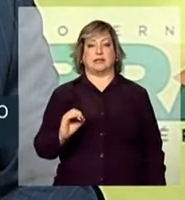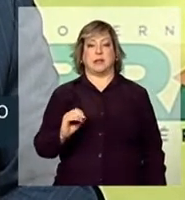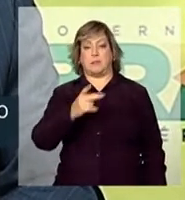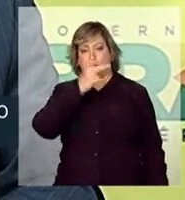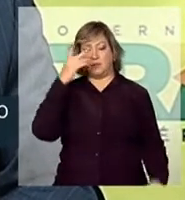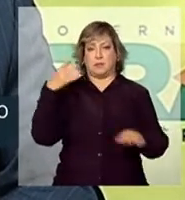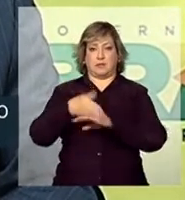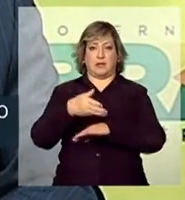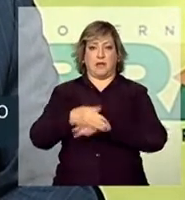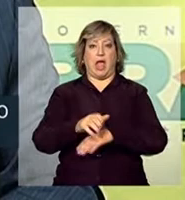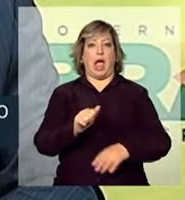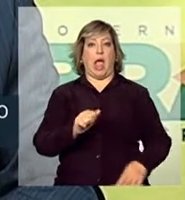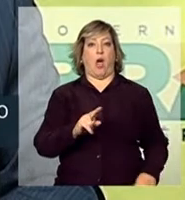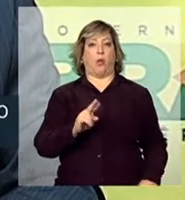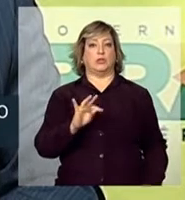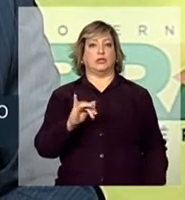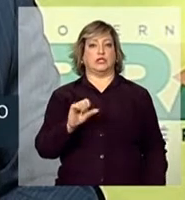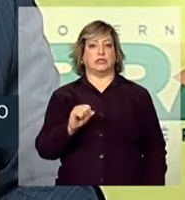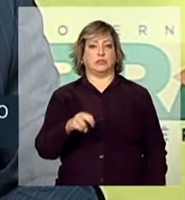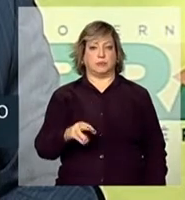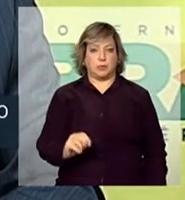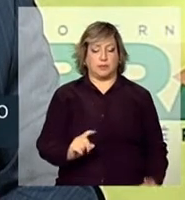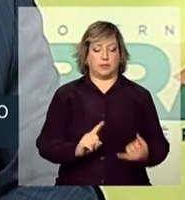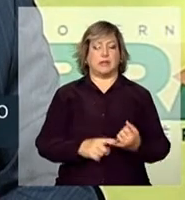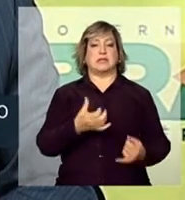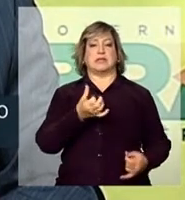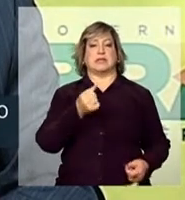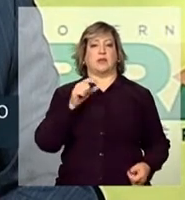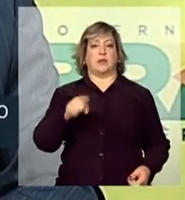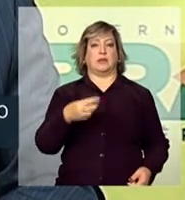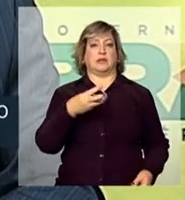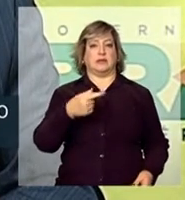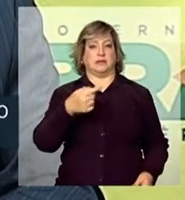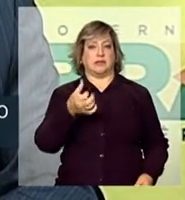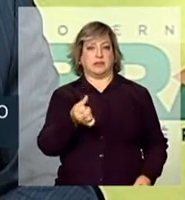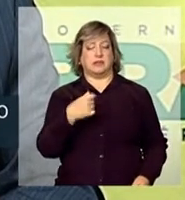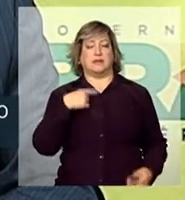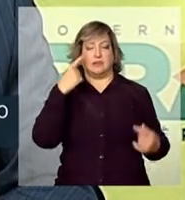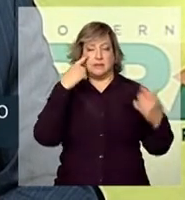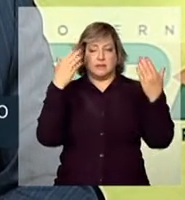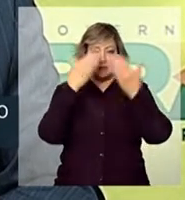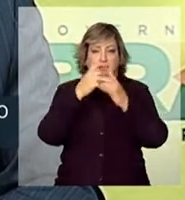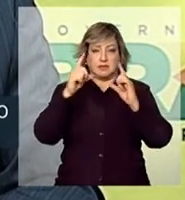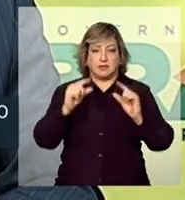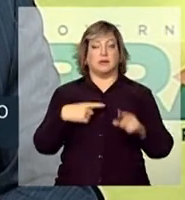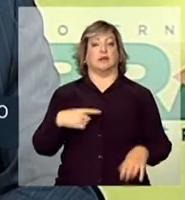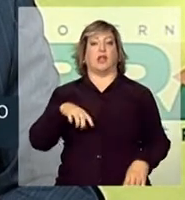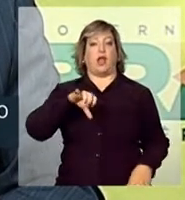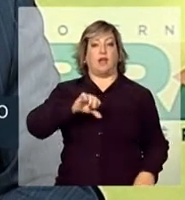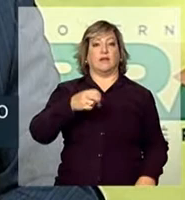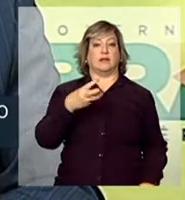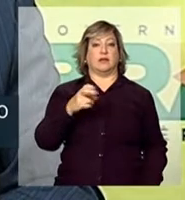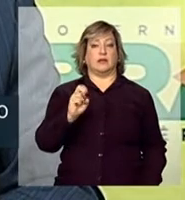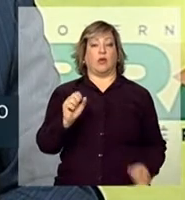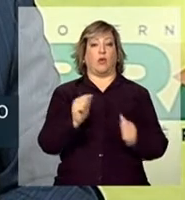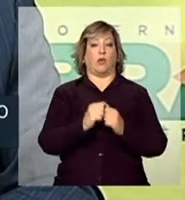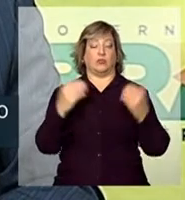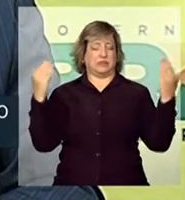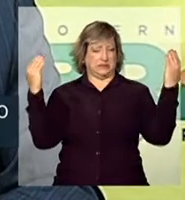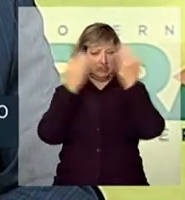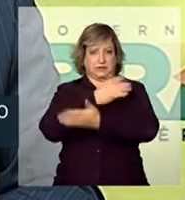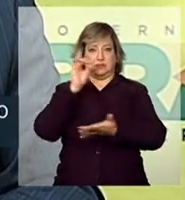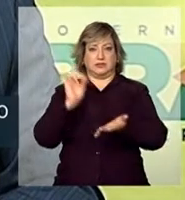sem participantes com autismo 6.376 com baixa visão 935 com